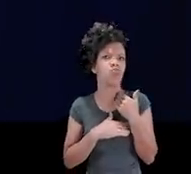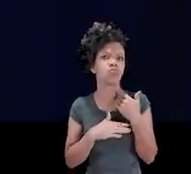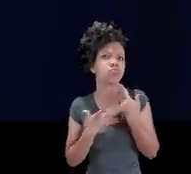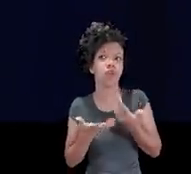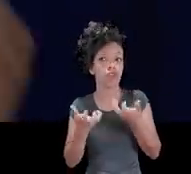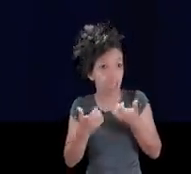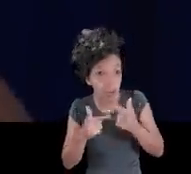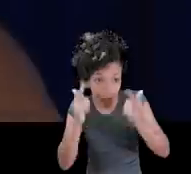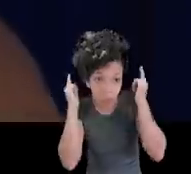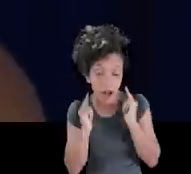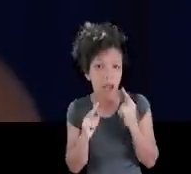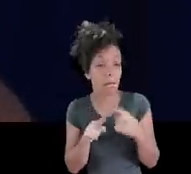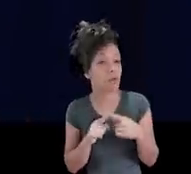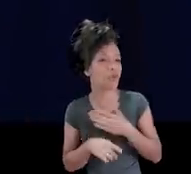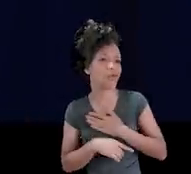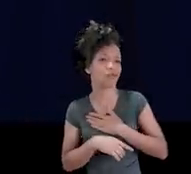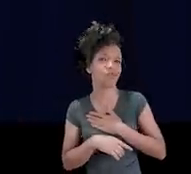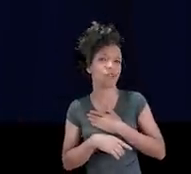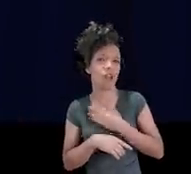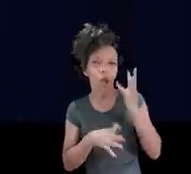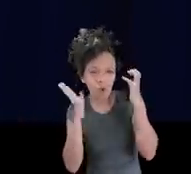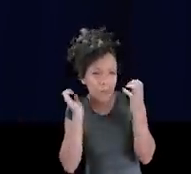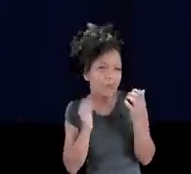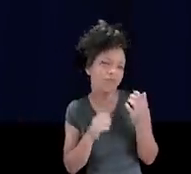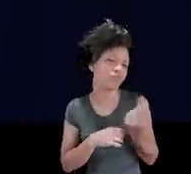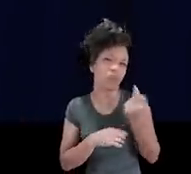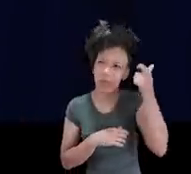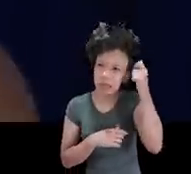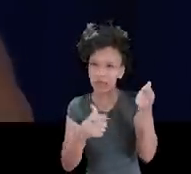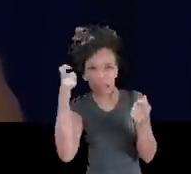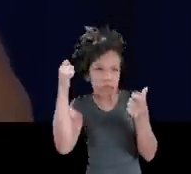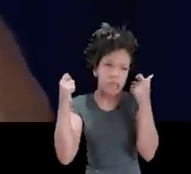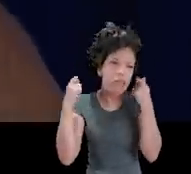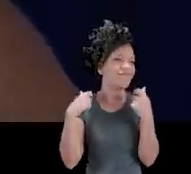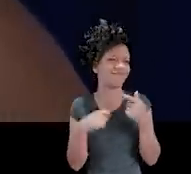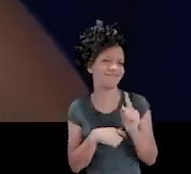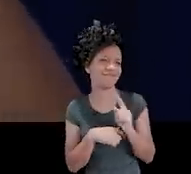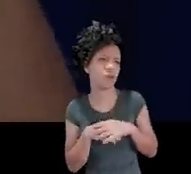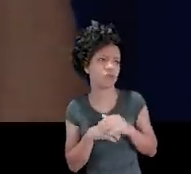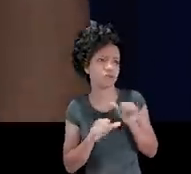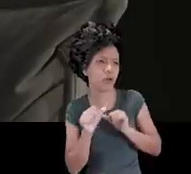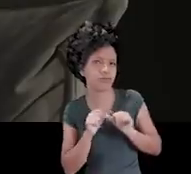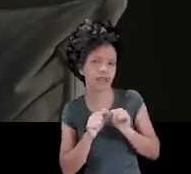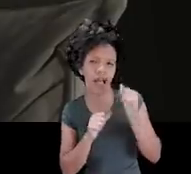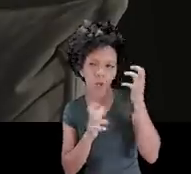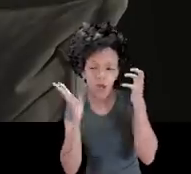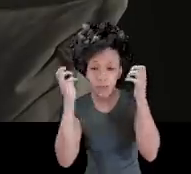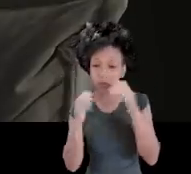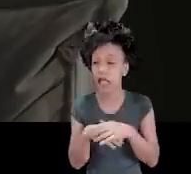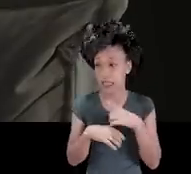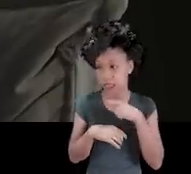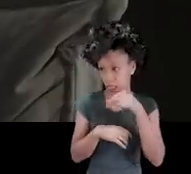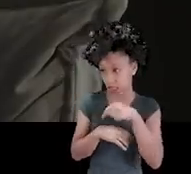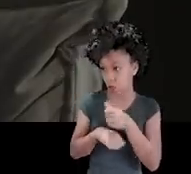certo tempo. Porque o meu é aquele cabelo que não dá pra puxar. Entendeu? Sim. É aquele cabelo que eu vou virando. Inclusive, vi um